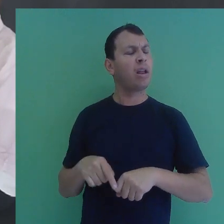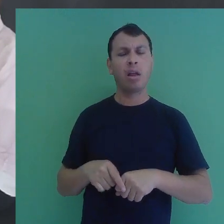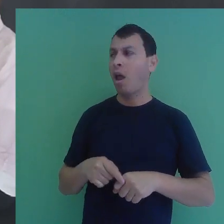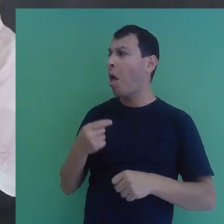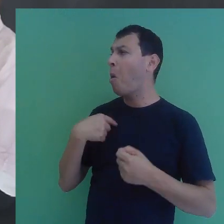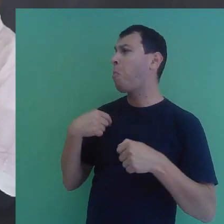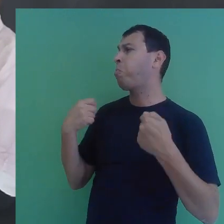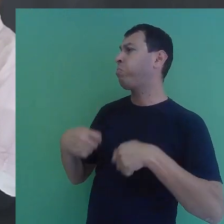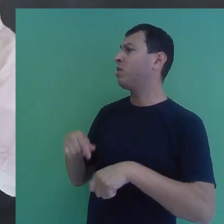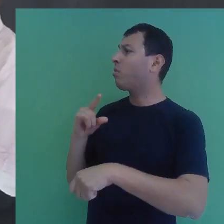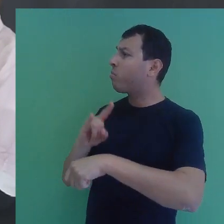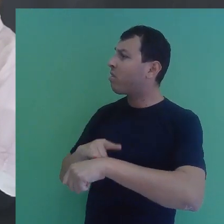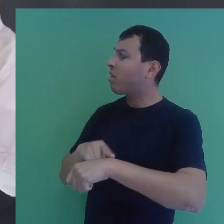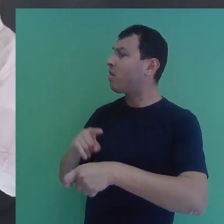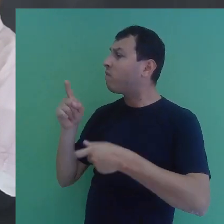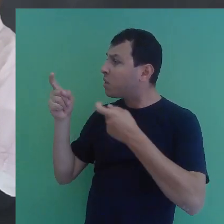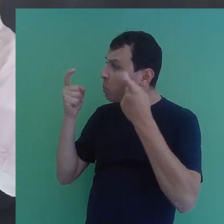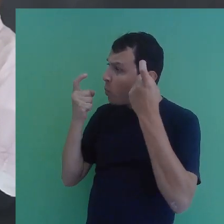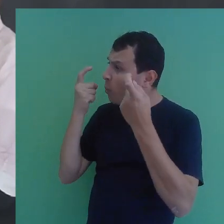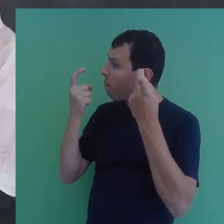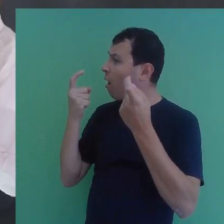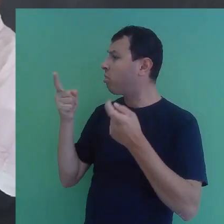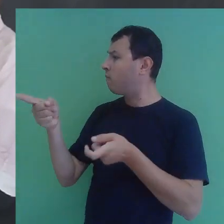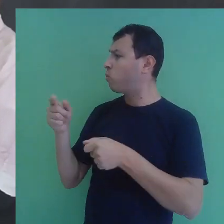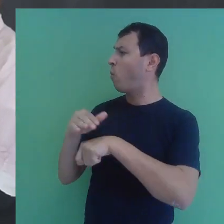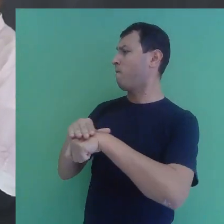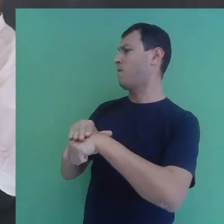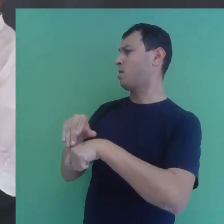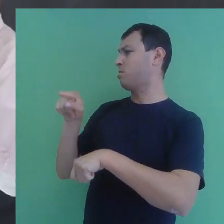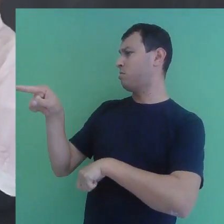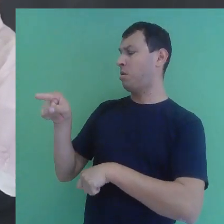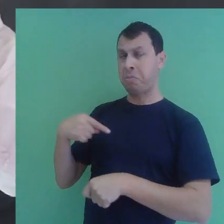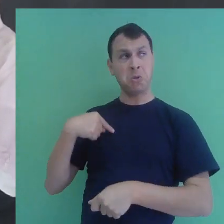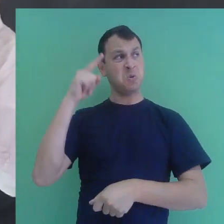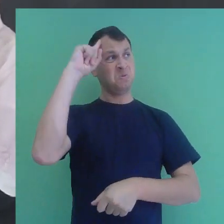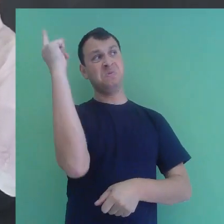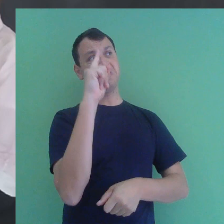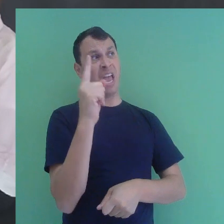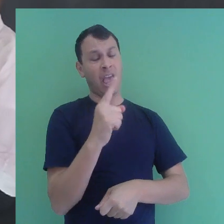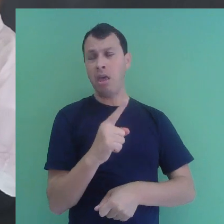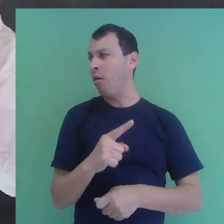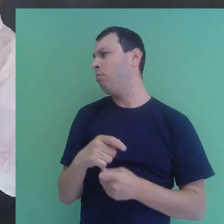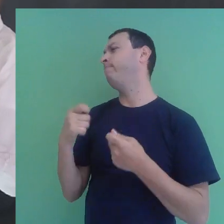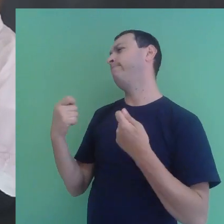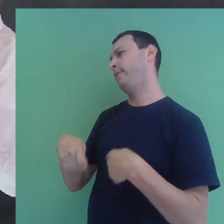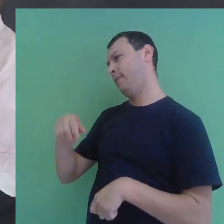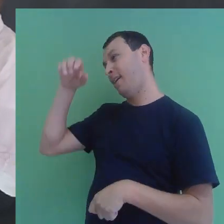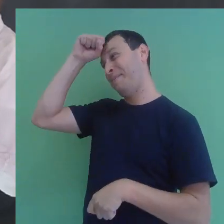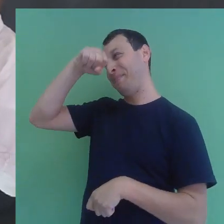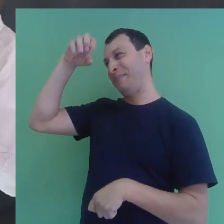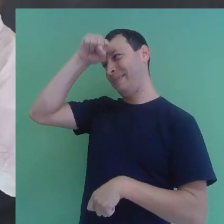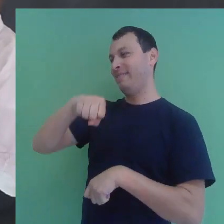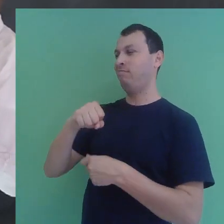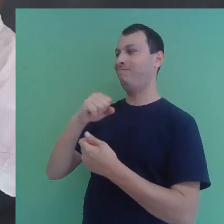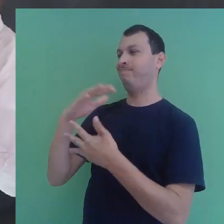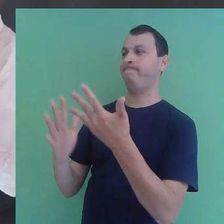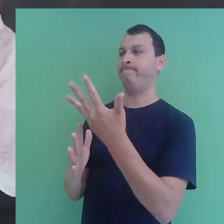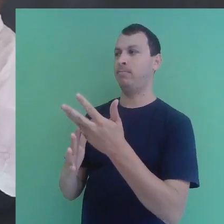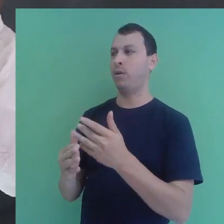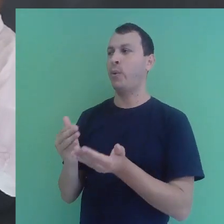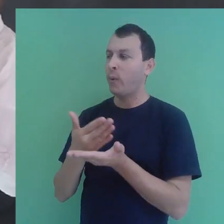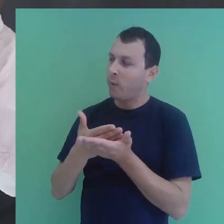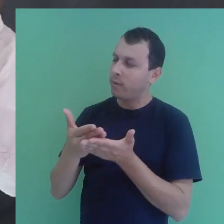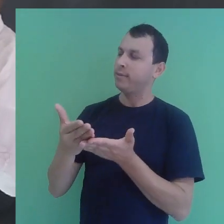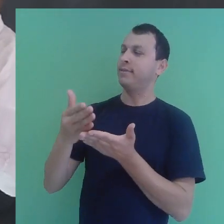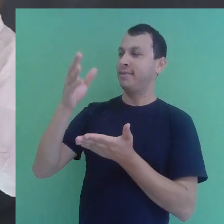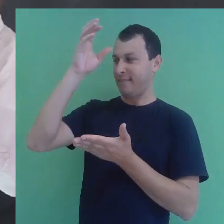Se você está tão preocupada, conversa você com ele. Mas eu não sei. Então tem que aprender. E aí foi assim que ela começou a aprender a